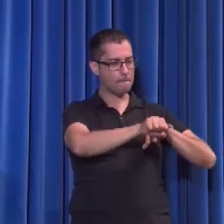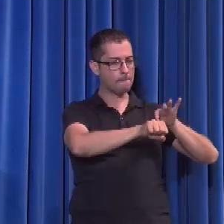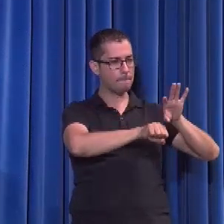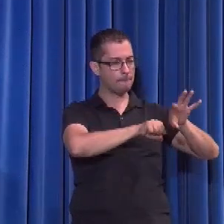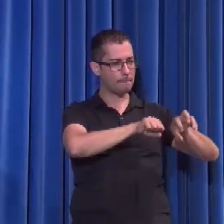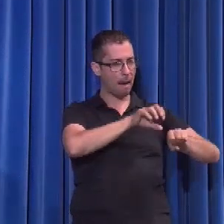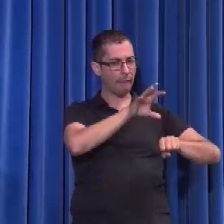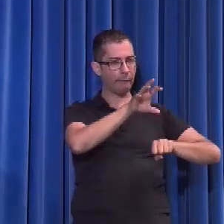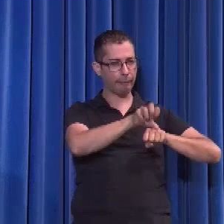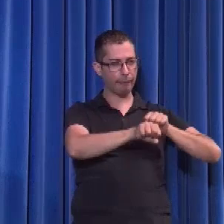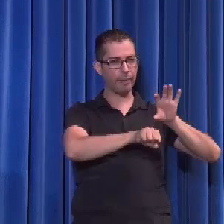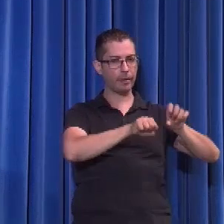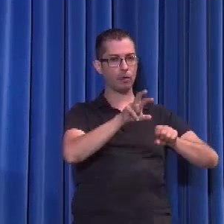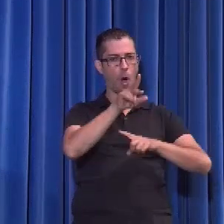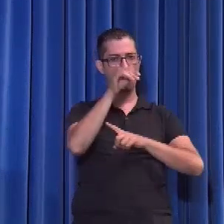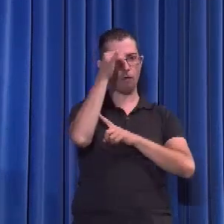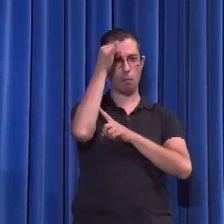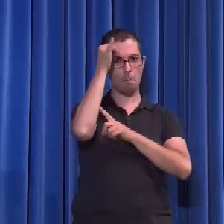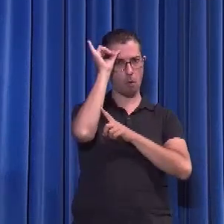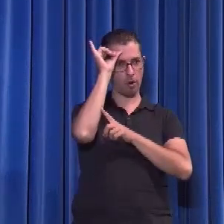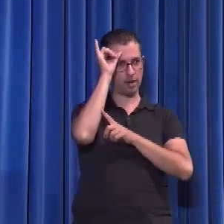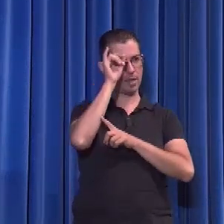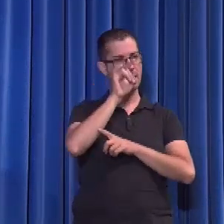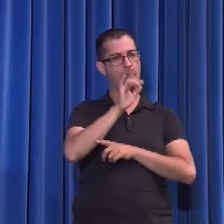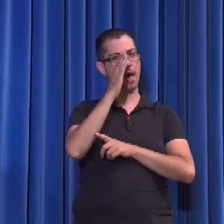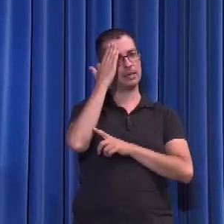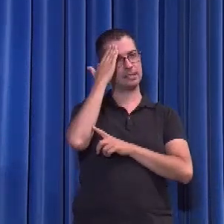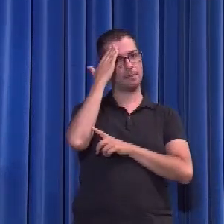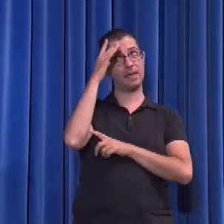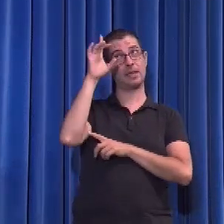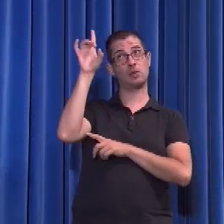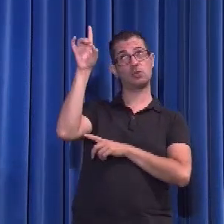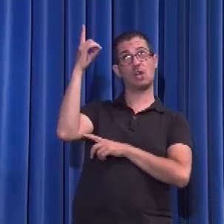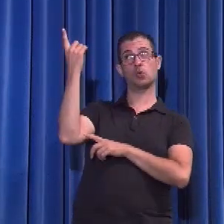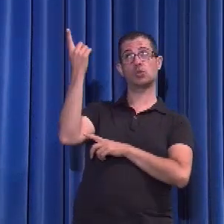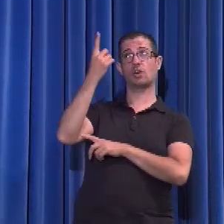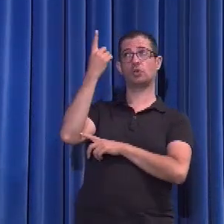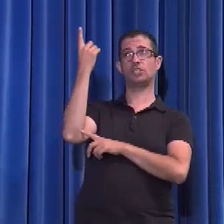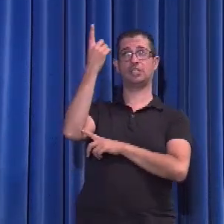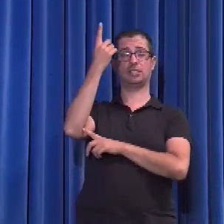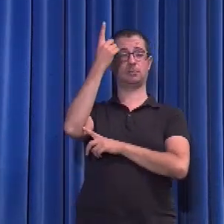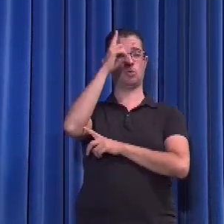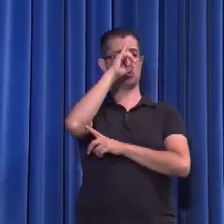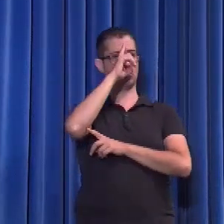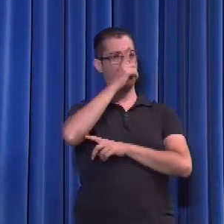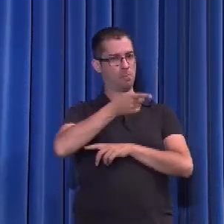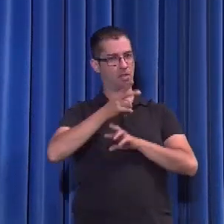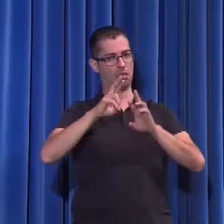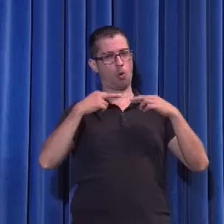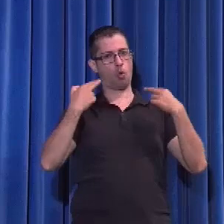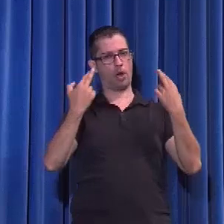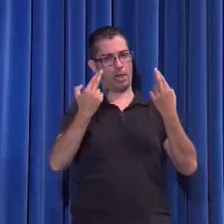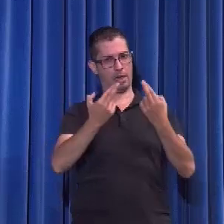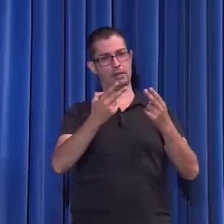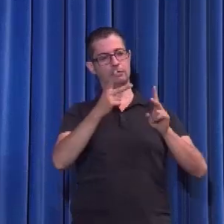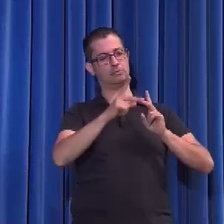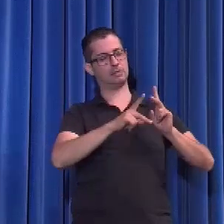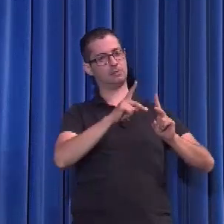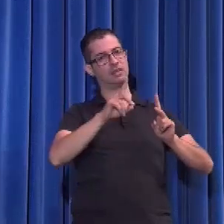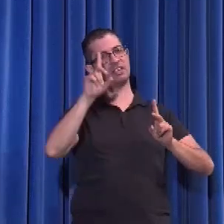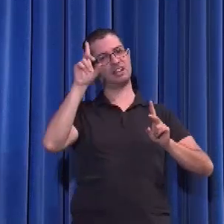ele soubesse que o Altíssimo domina sobre o reino dos homens e o dá a quem